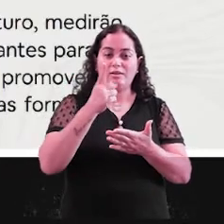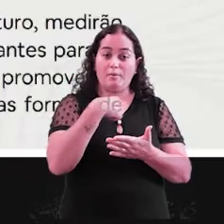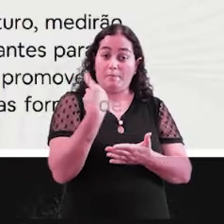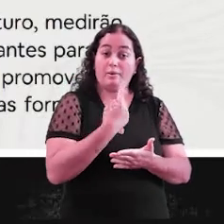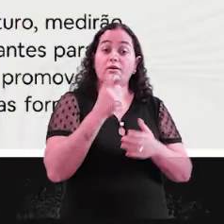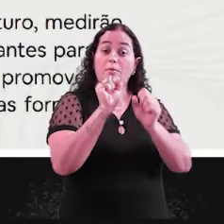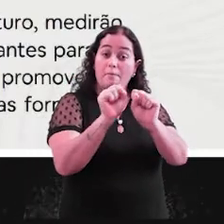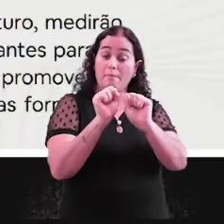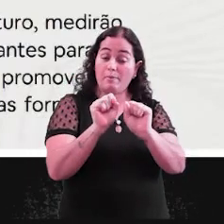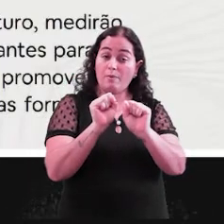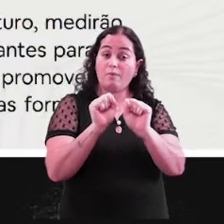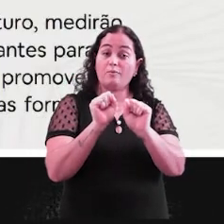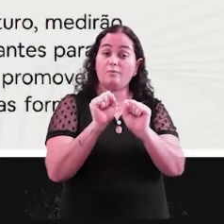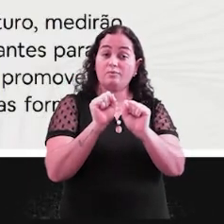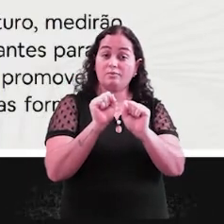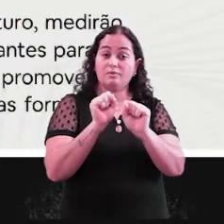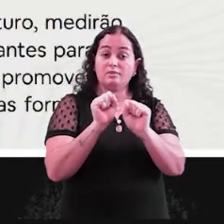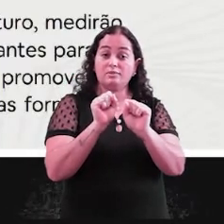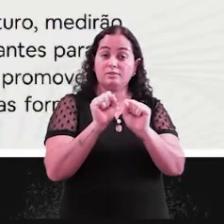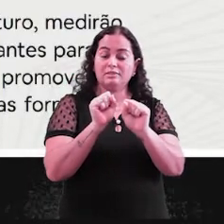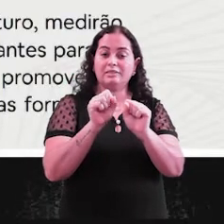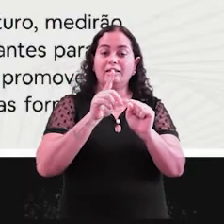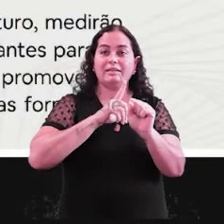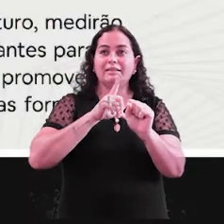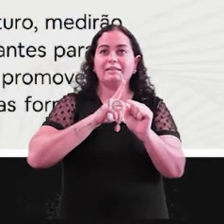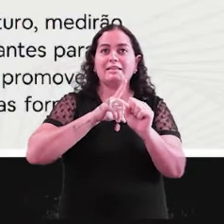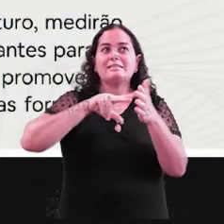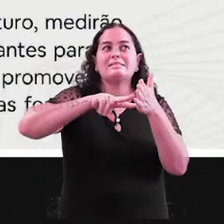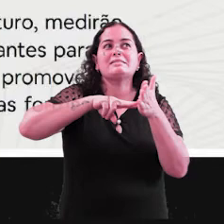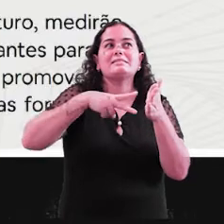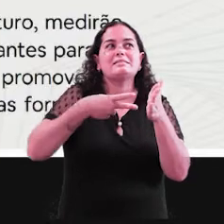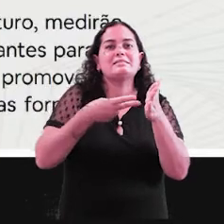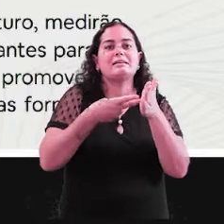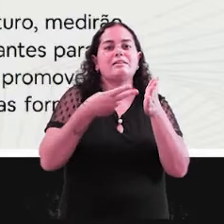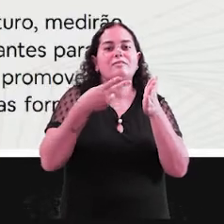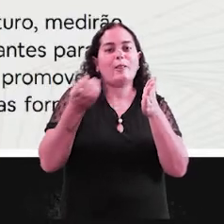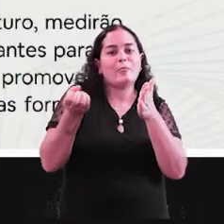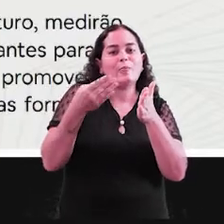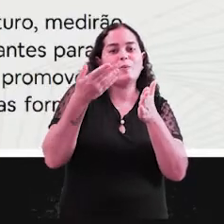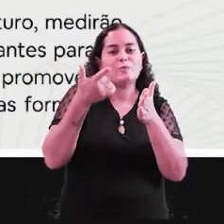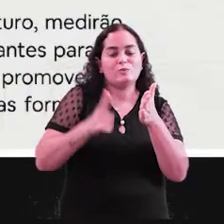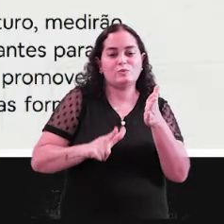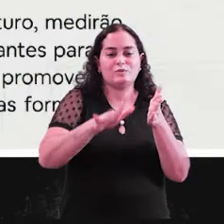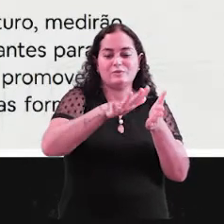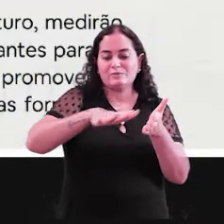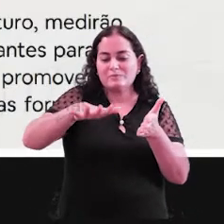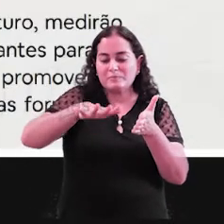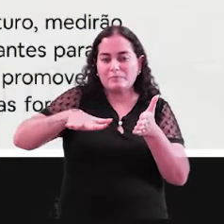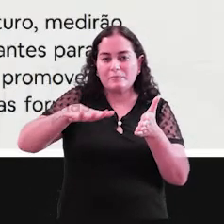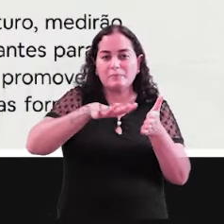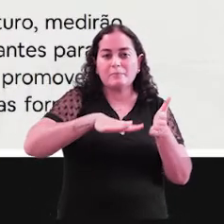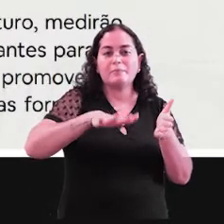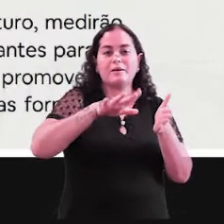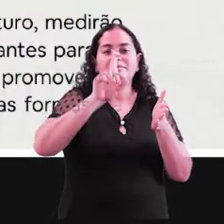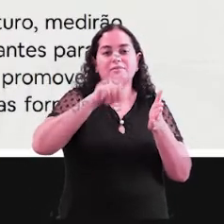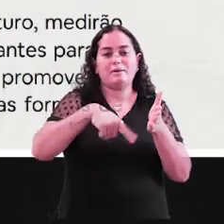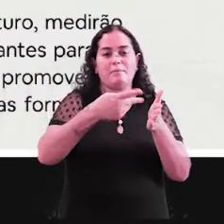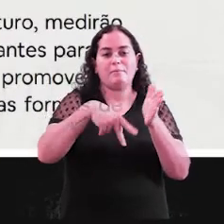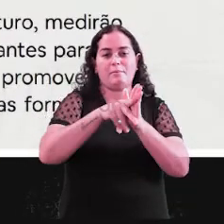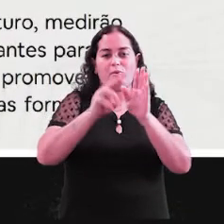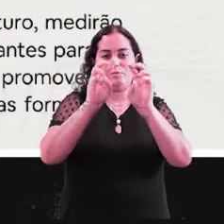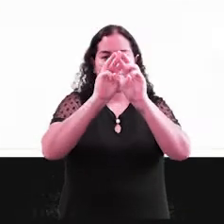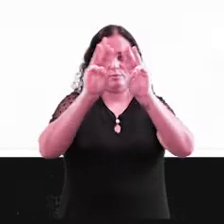gente possa ressignificar esses nossos espaços, que são os espaços dos